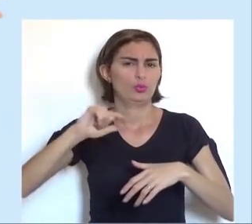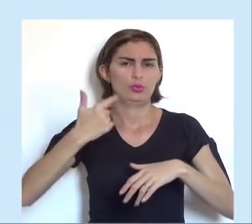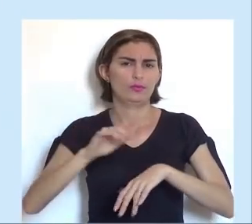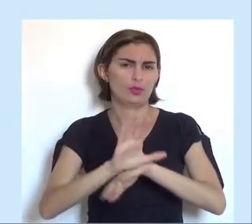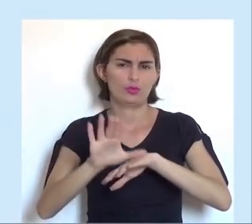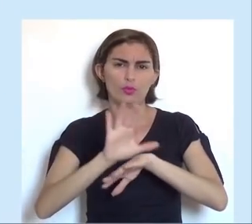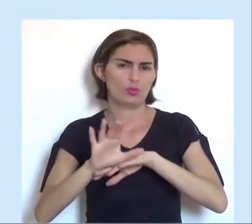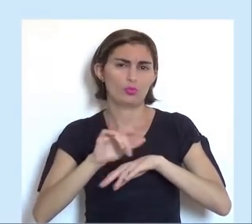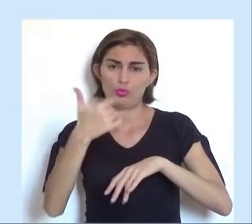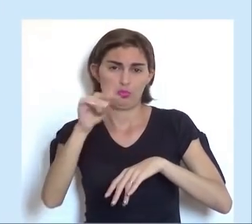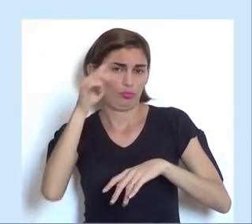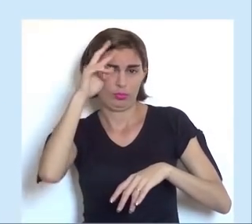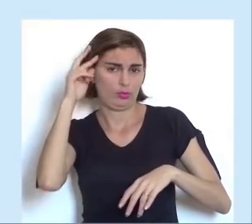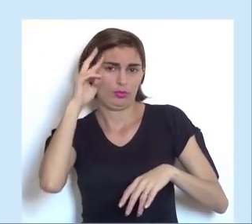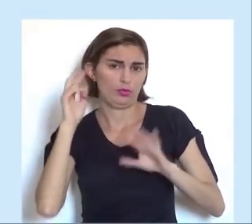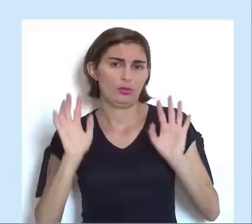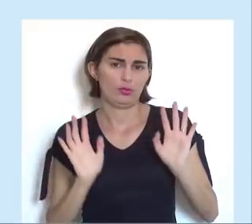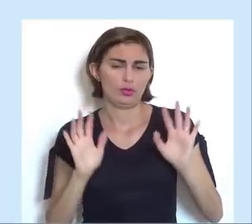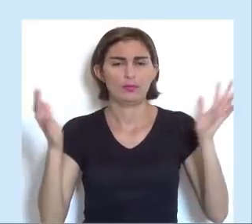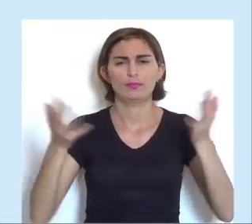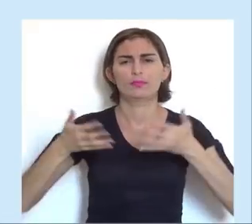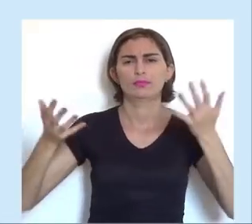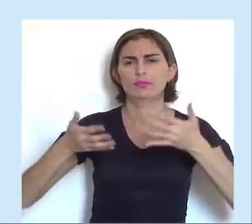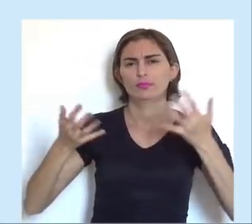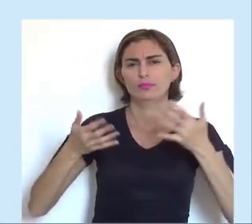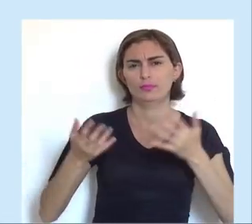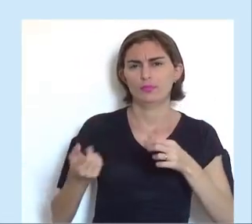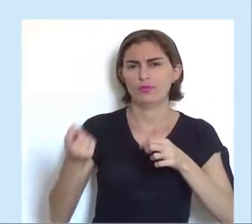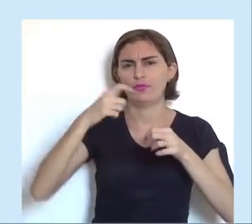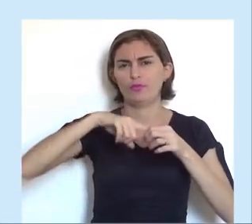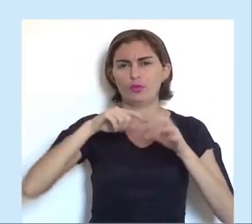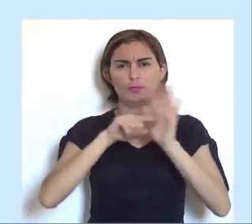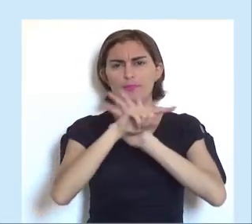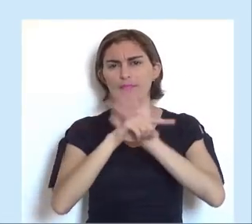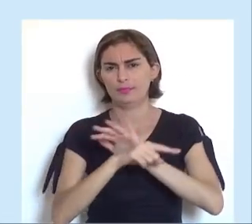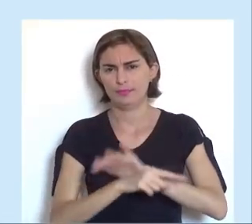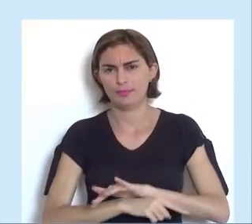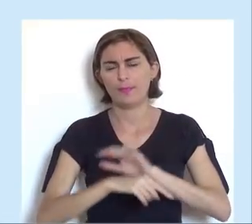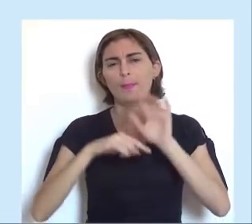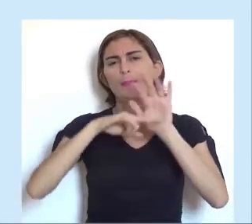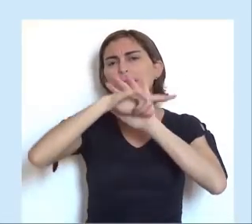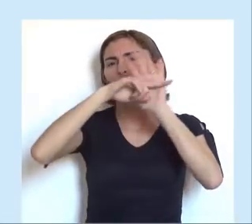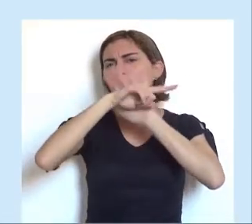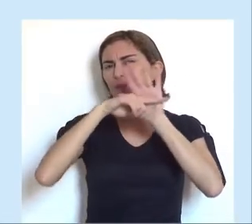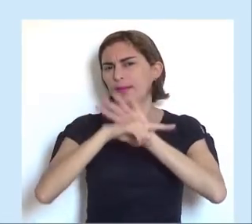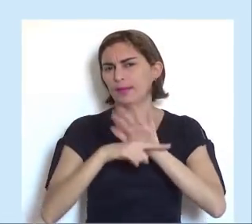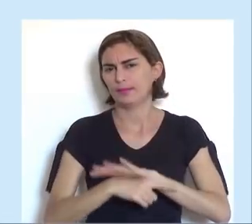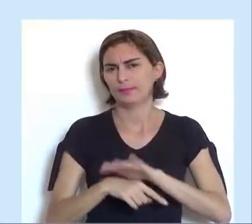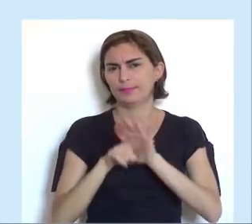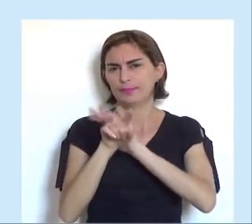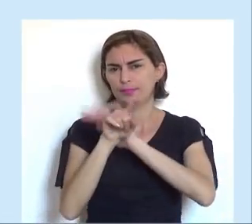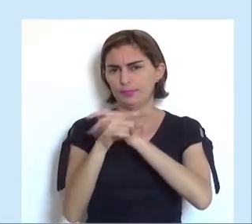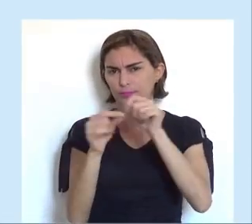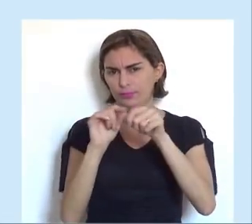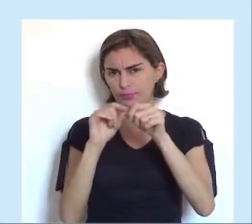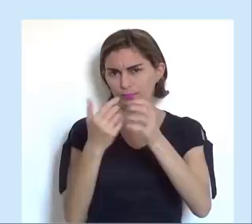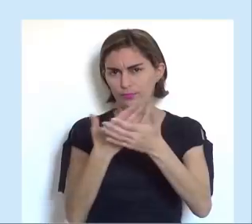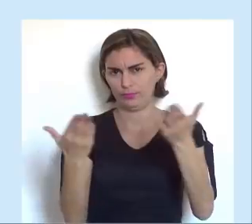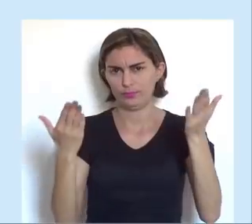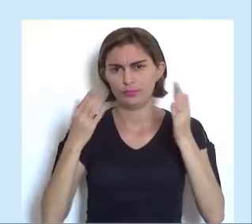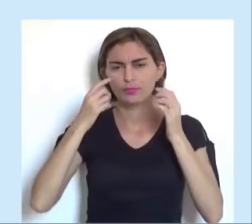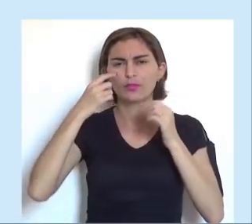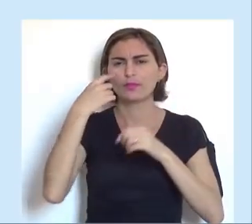não tivesse concurso, não tinha história. E agora, a gente vai voltar para as questões, mas para analisar as questões que eu fiz para